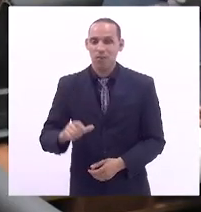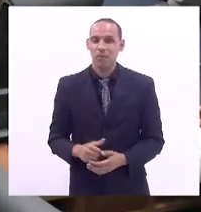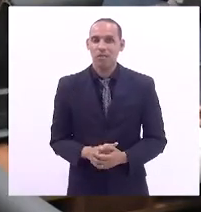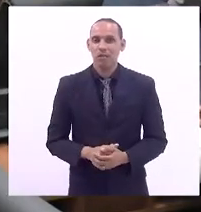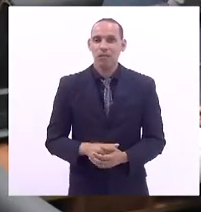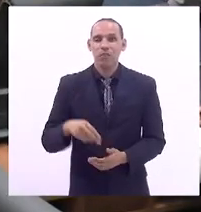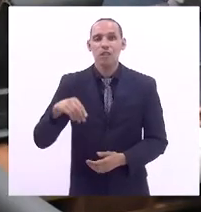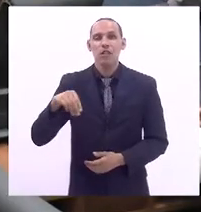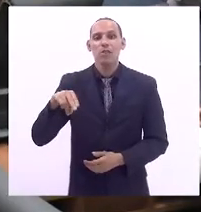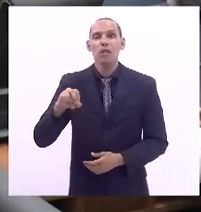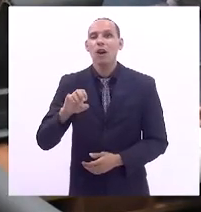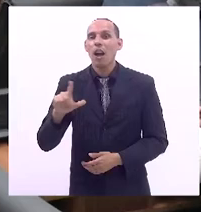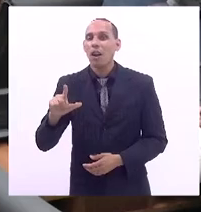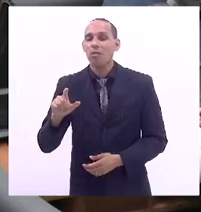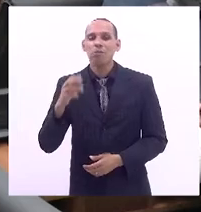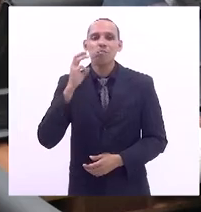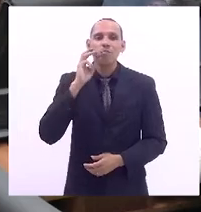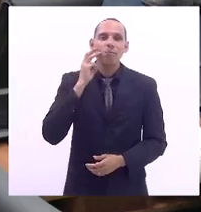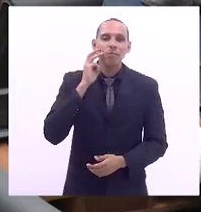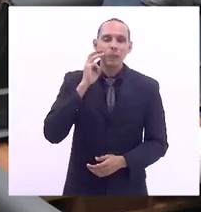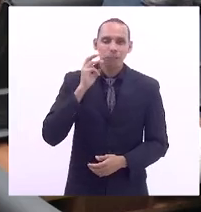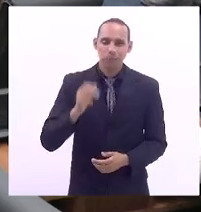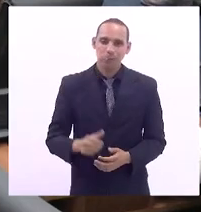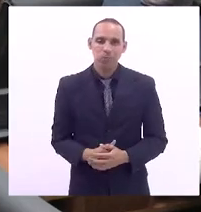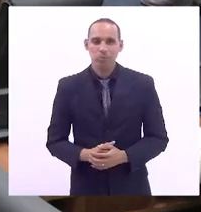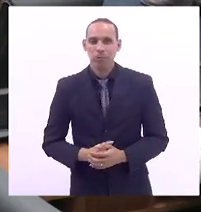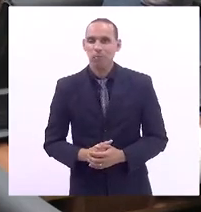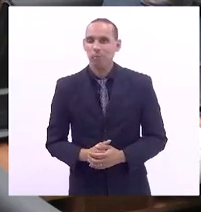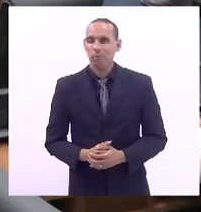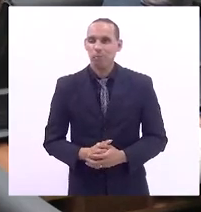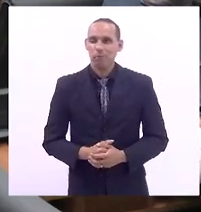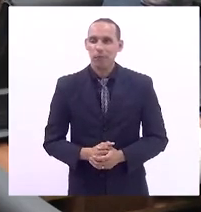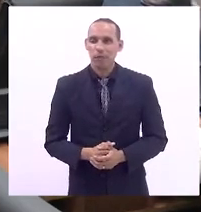estado Noel de Carvalho Deputado waldeck Carneiro